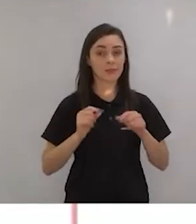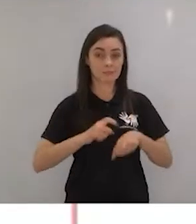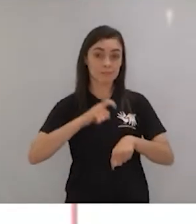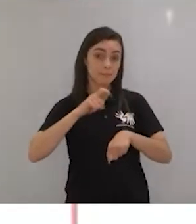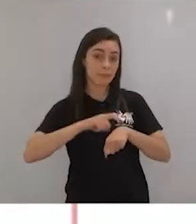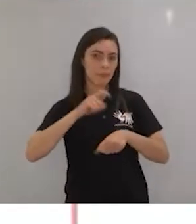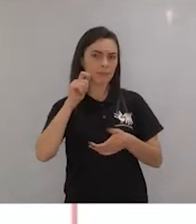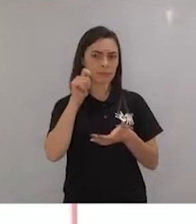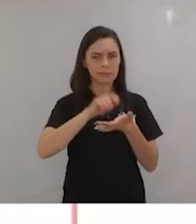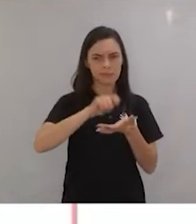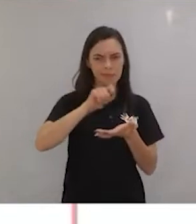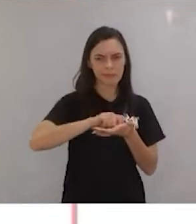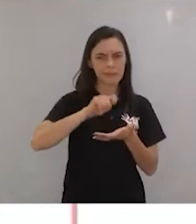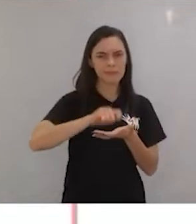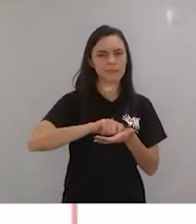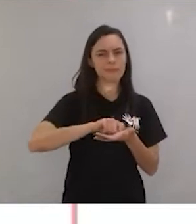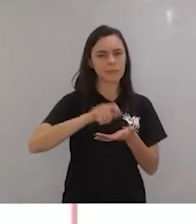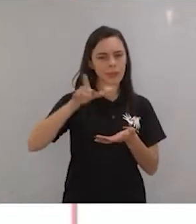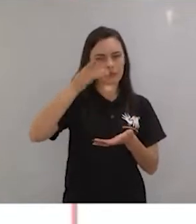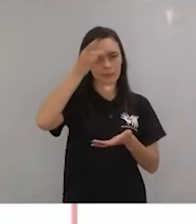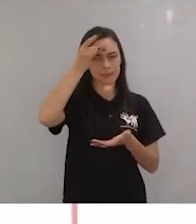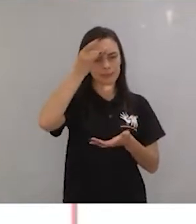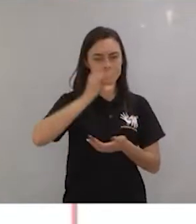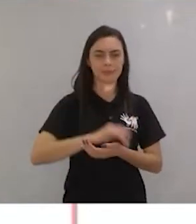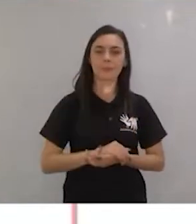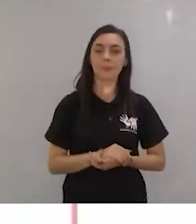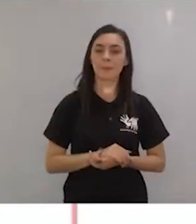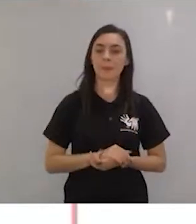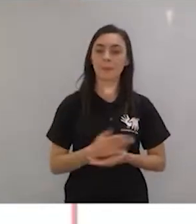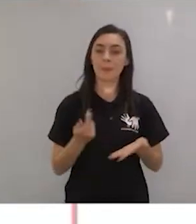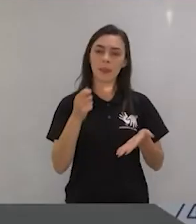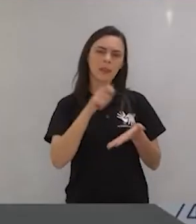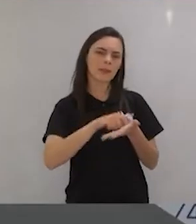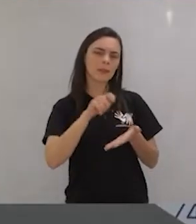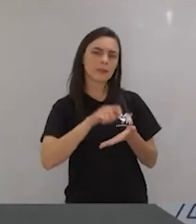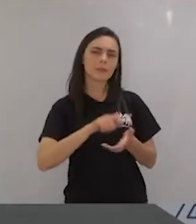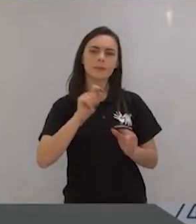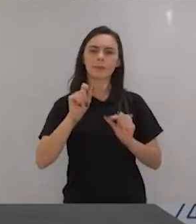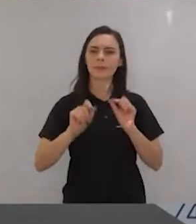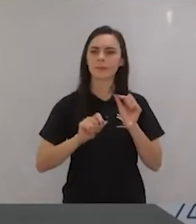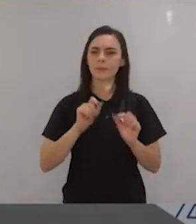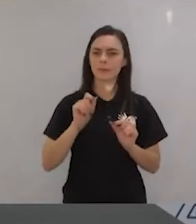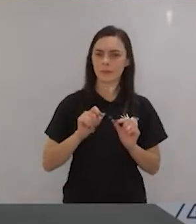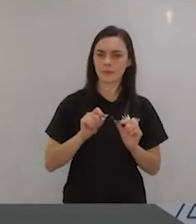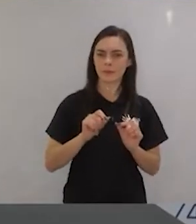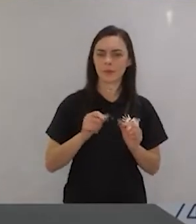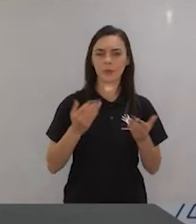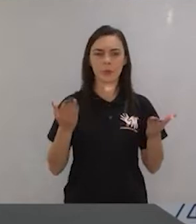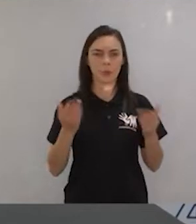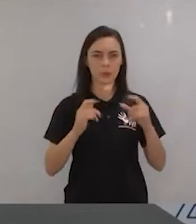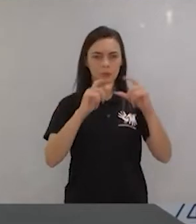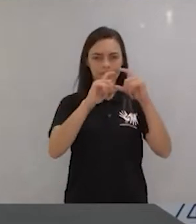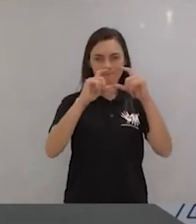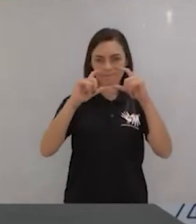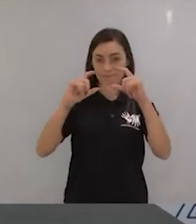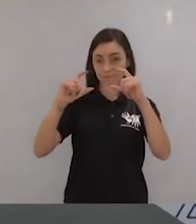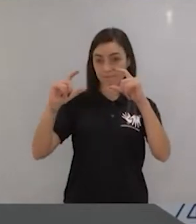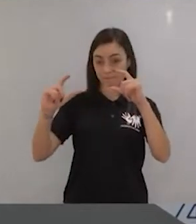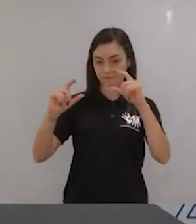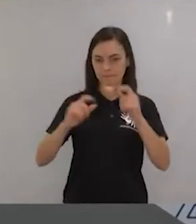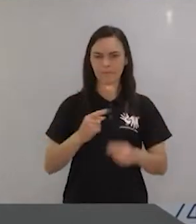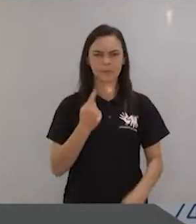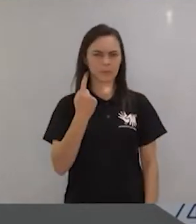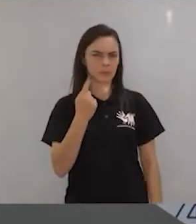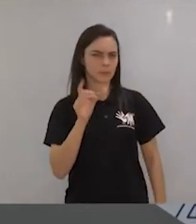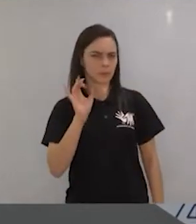Agora, nós vamos fazer o registro no nosso caderno, para a gente não se perder. Então, registrem lá sobre a nossa tirinha